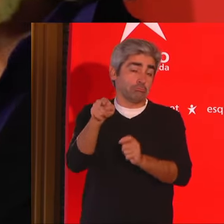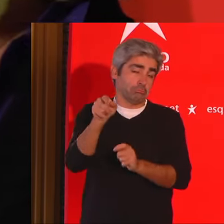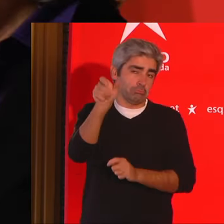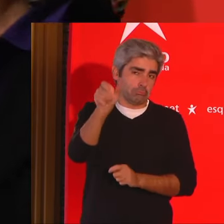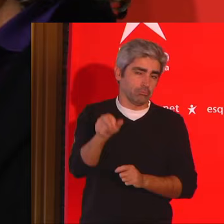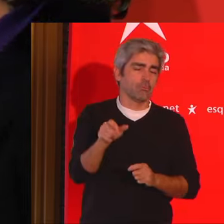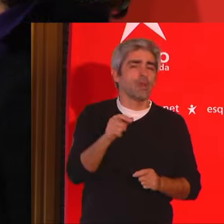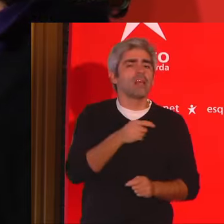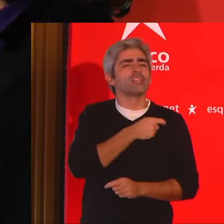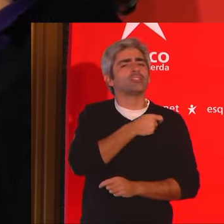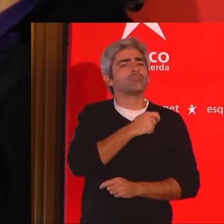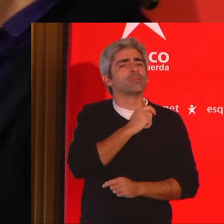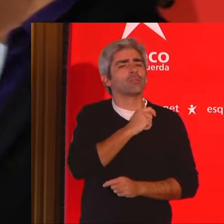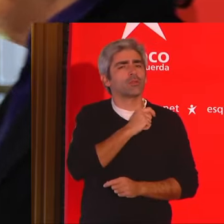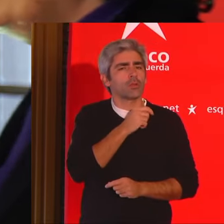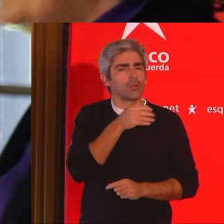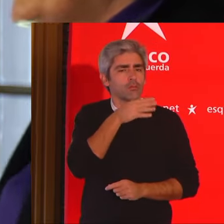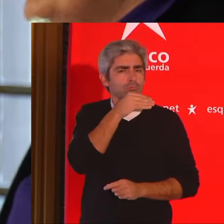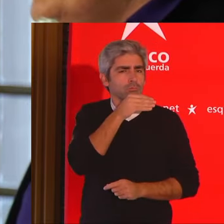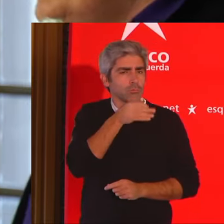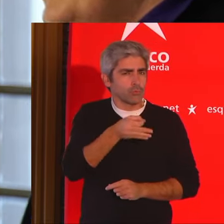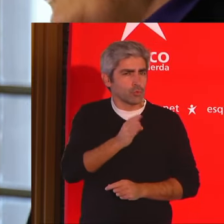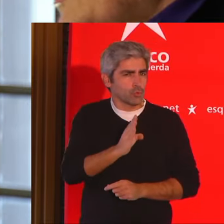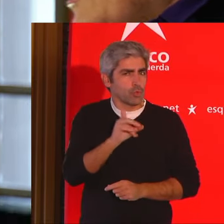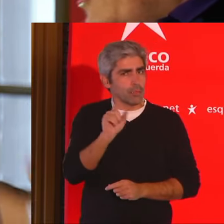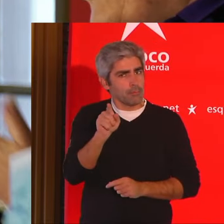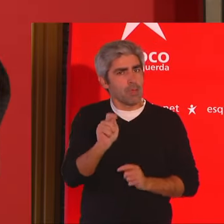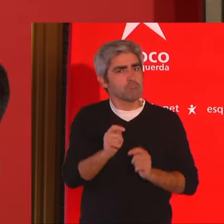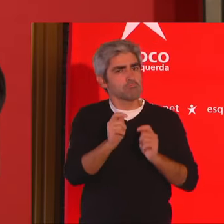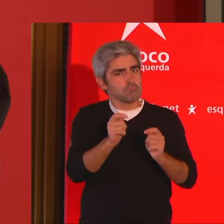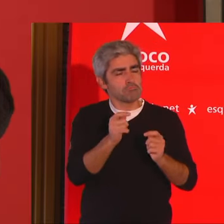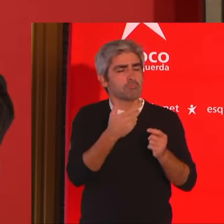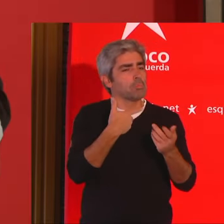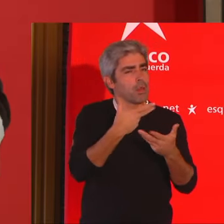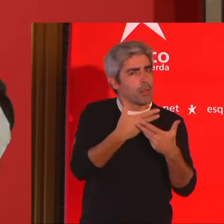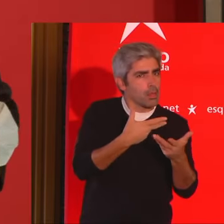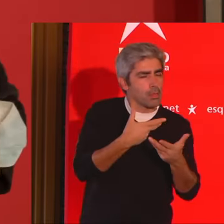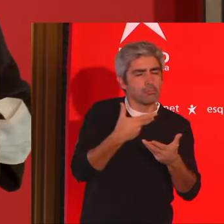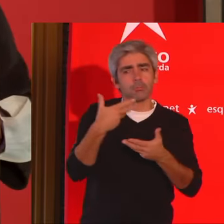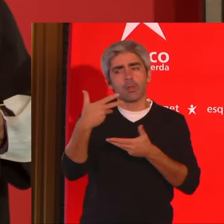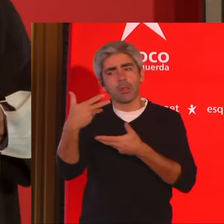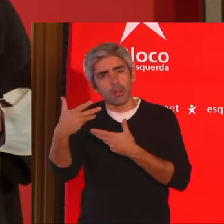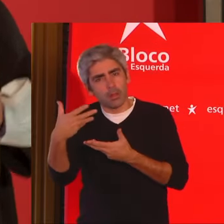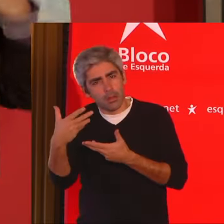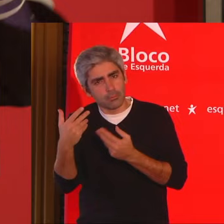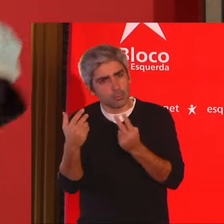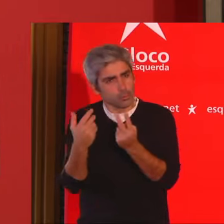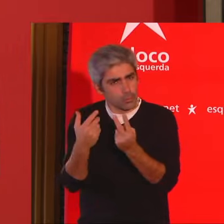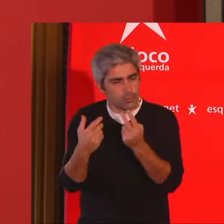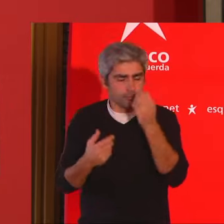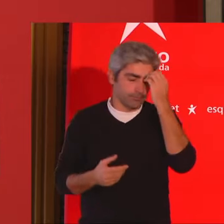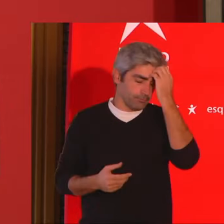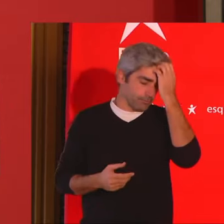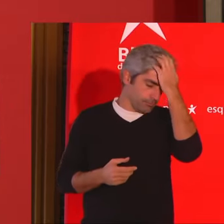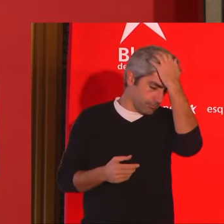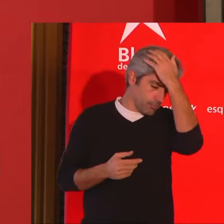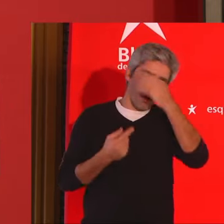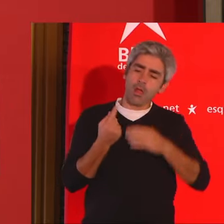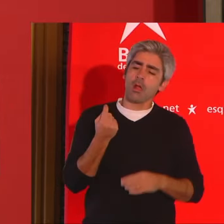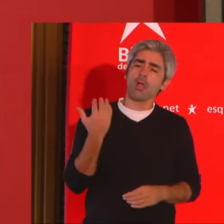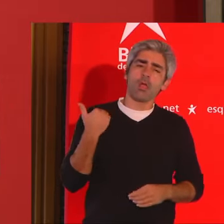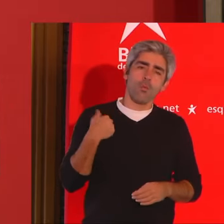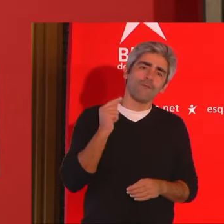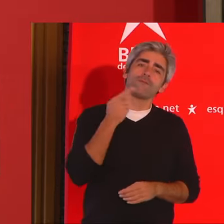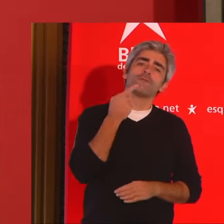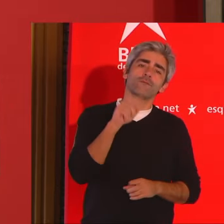uma inspetora da judiciária que estava com o assunto, tive uma interação com eles e recentemente eu voltei lá para ver o que é que se